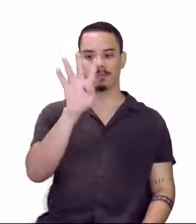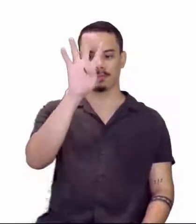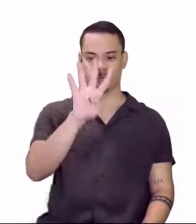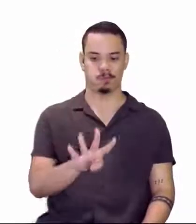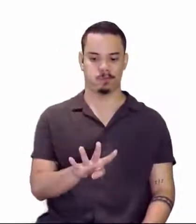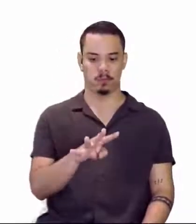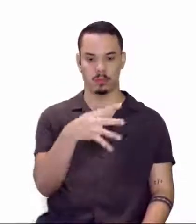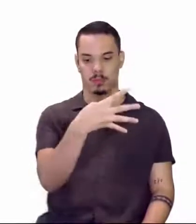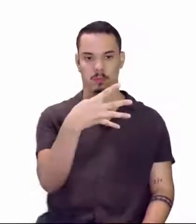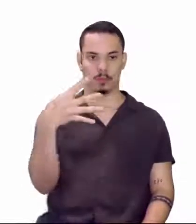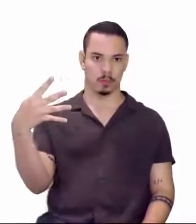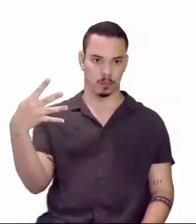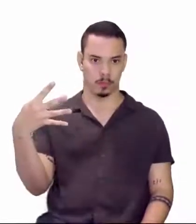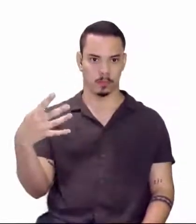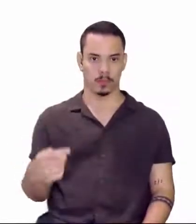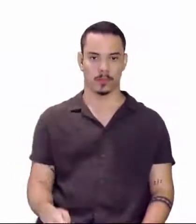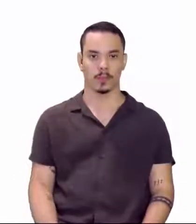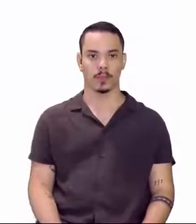bom?